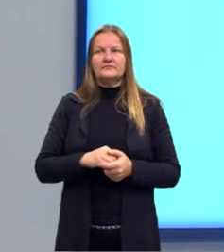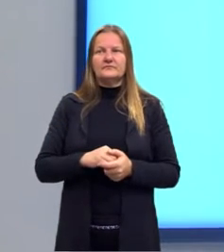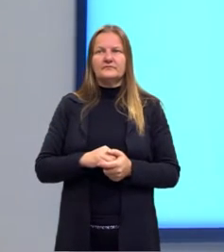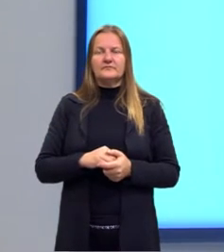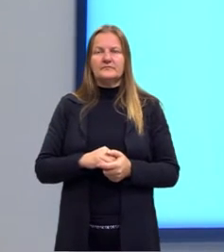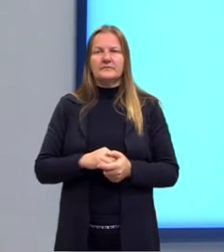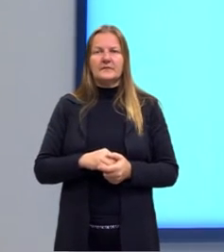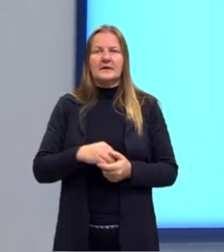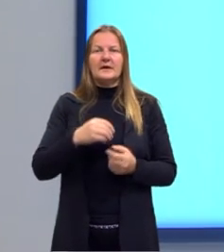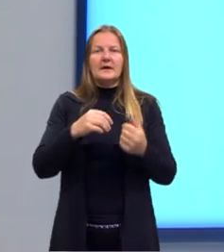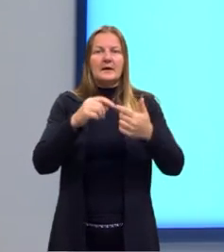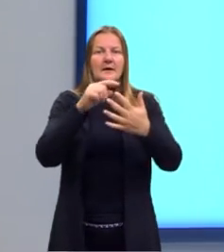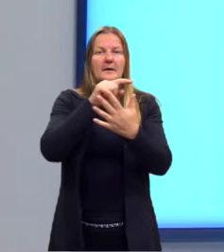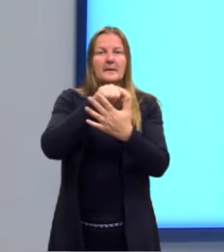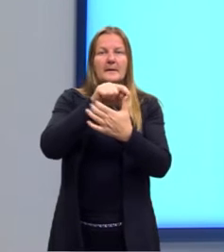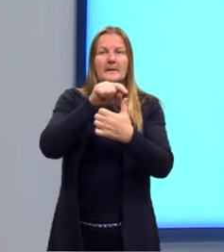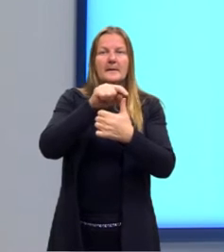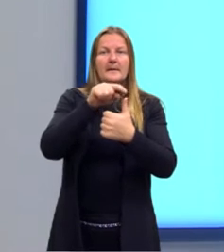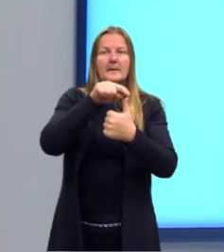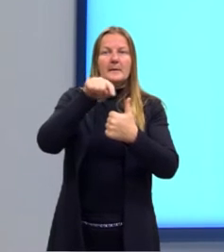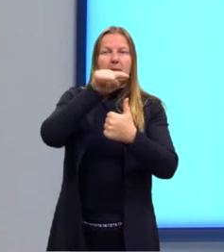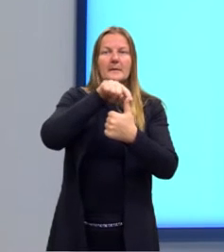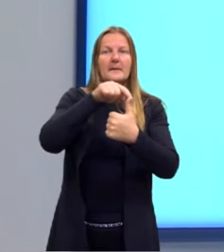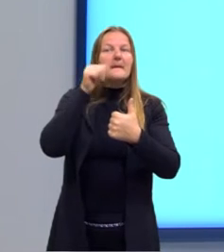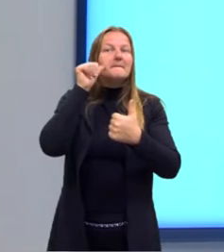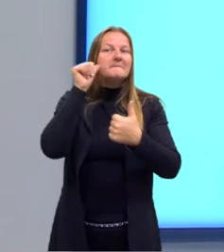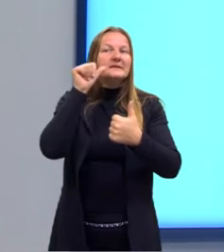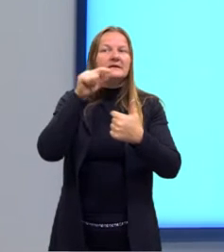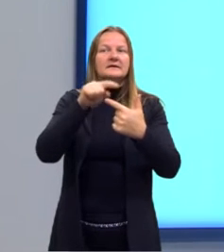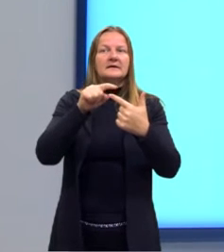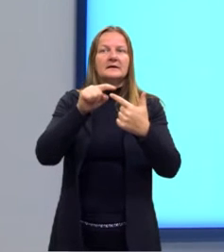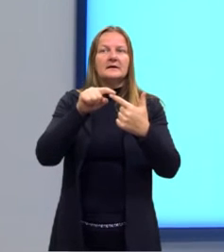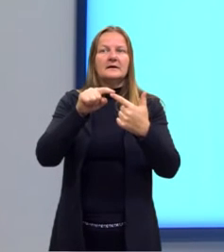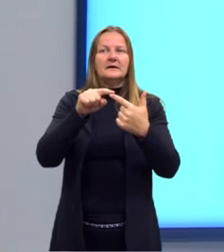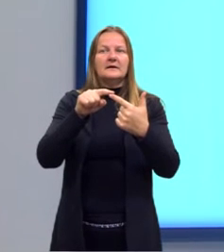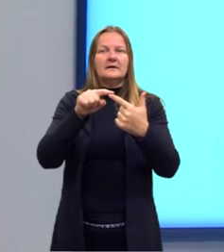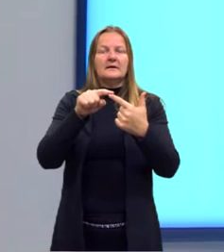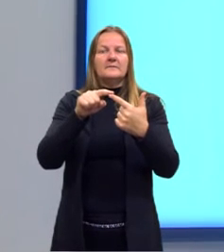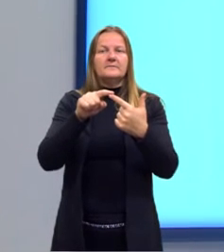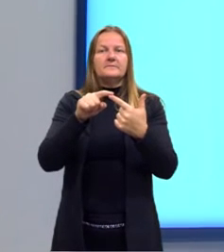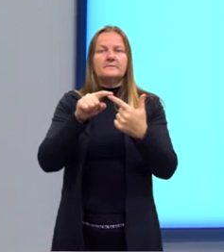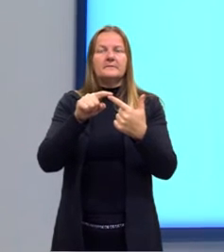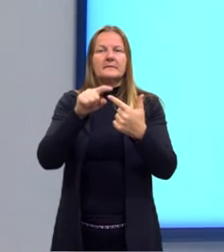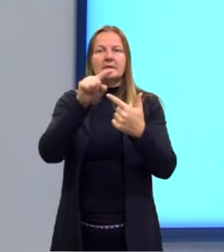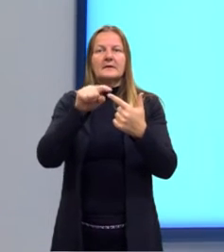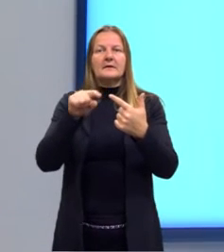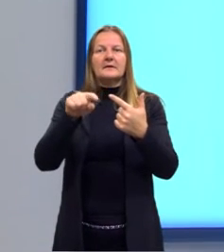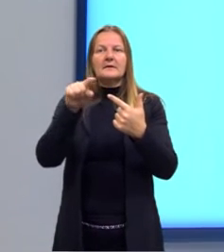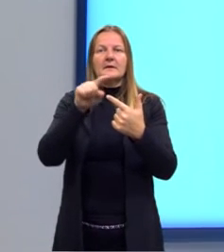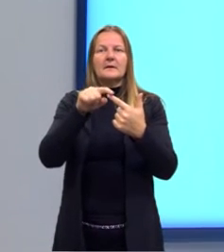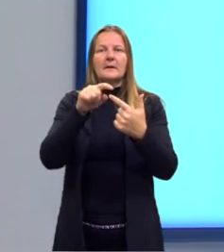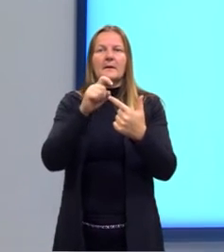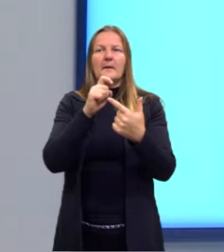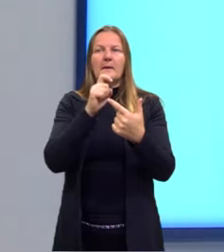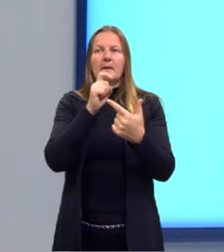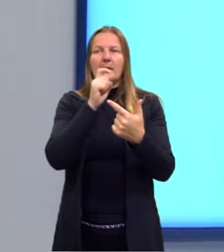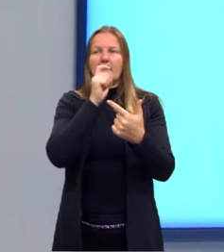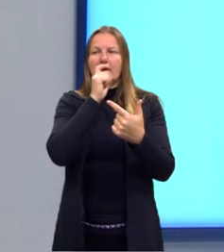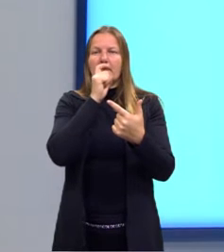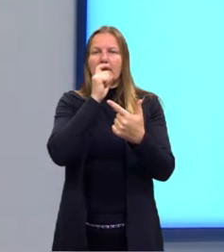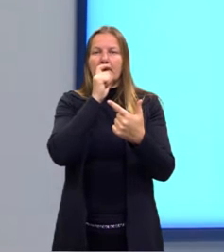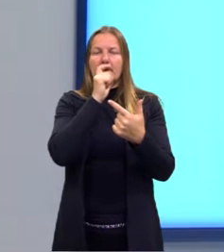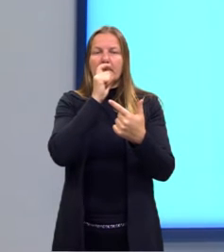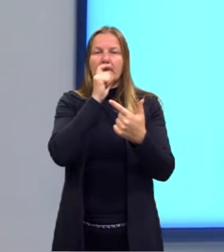esse filho aqui puxou quem e os dois não amanhã o pai só que esses três aqui ó